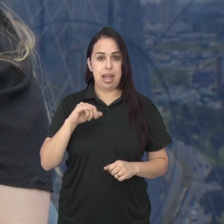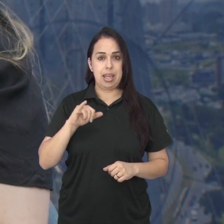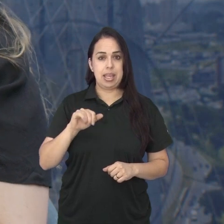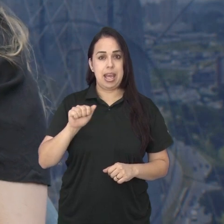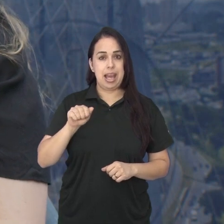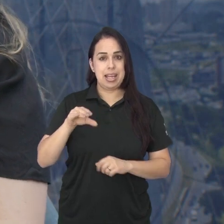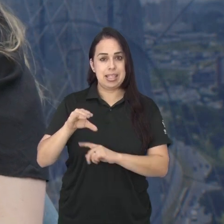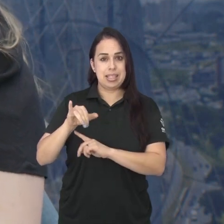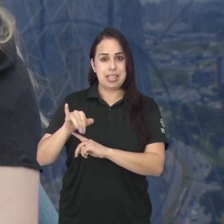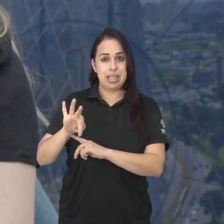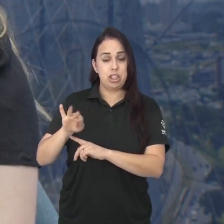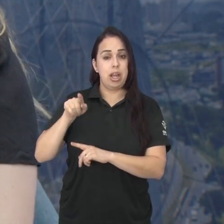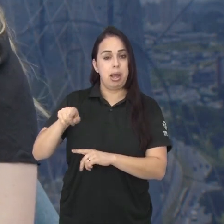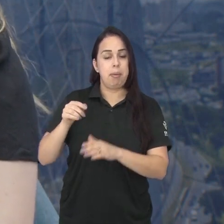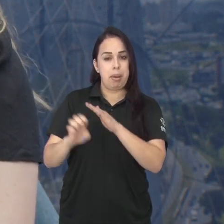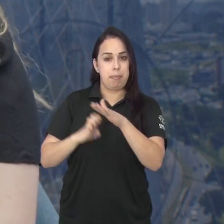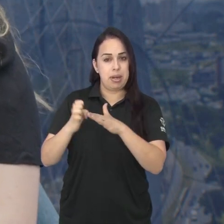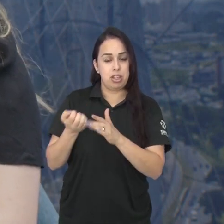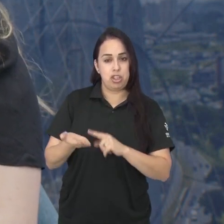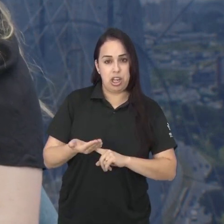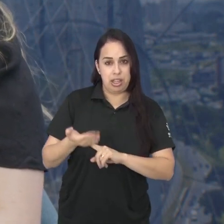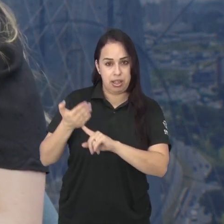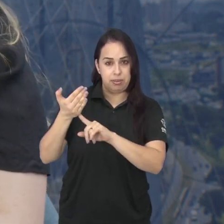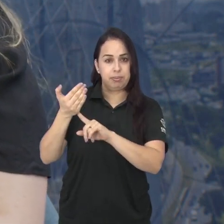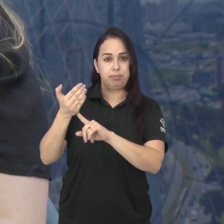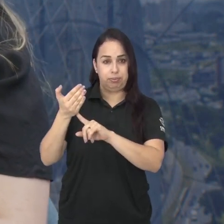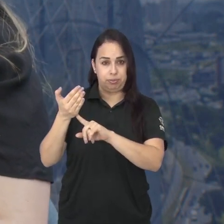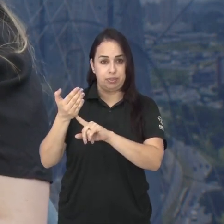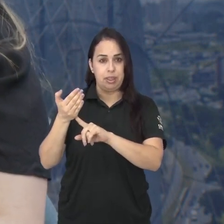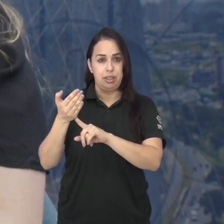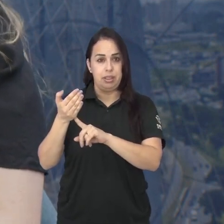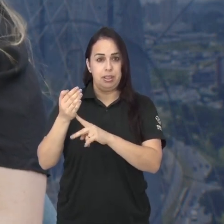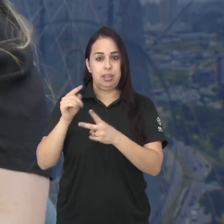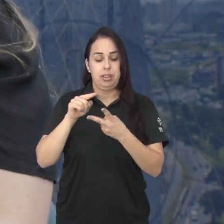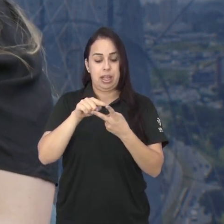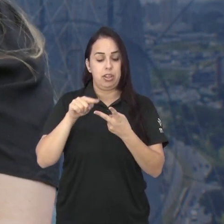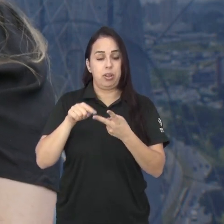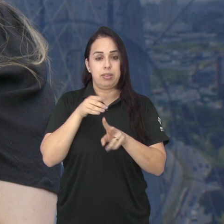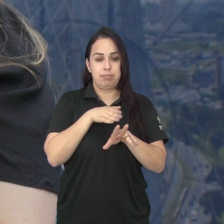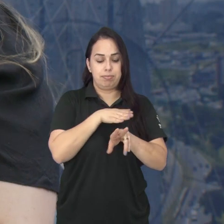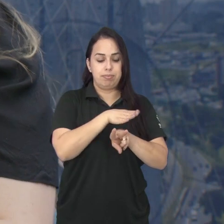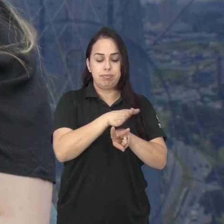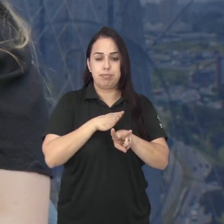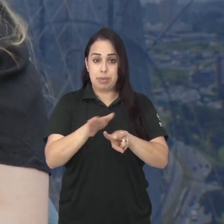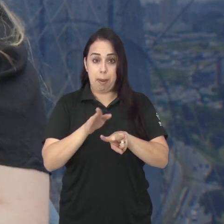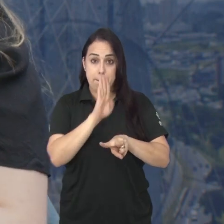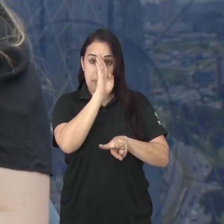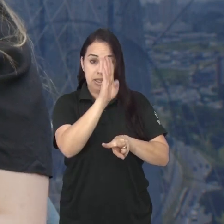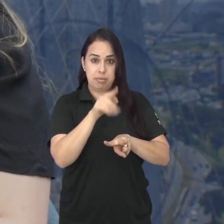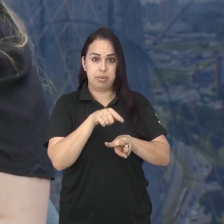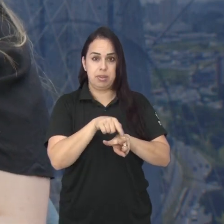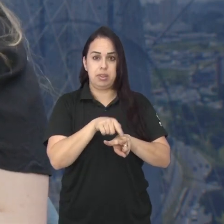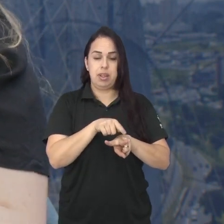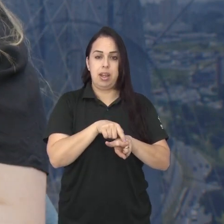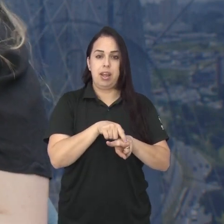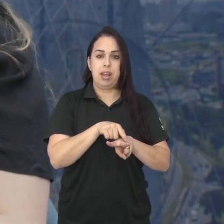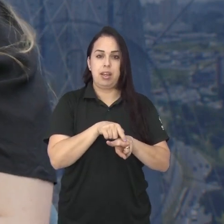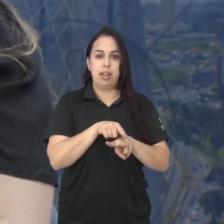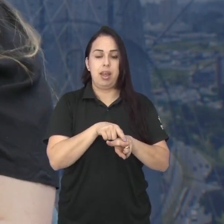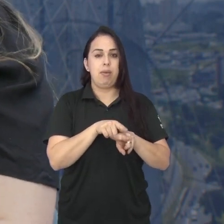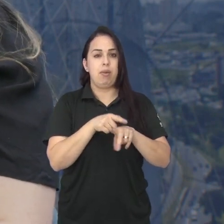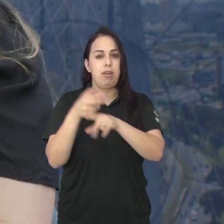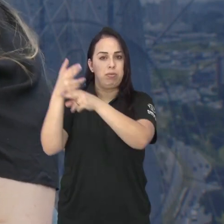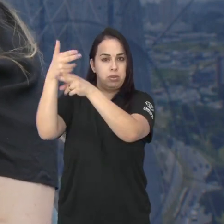uma empresa de tecnologia, onde ela tem basicamente 2 ramos principais, que é o primeiro, que é a confecção